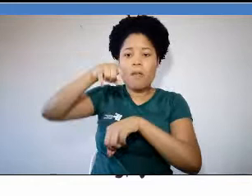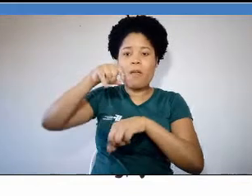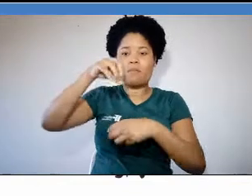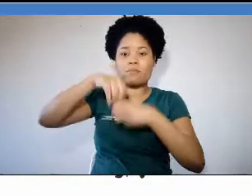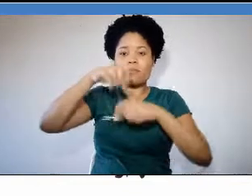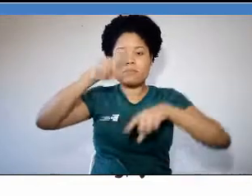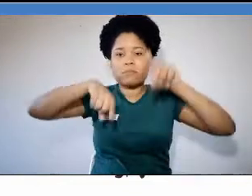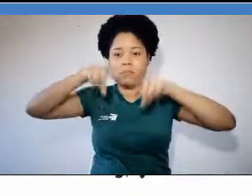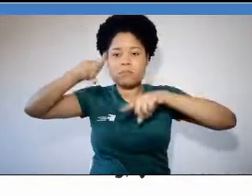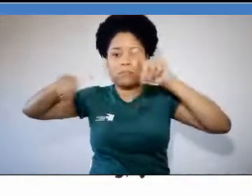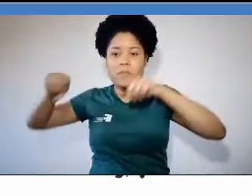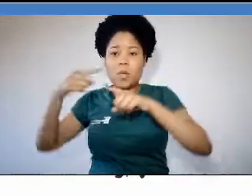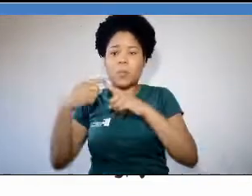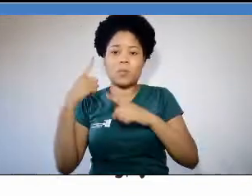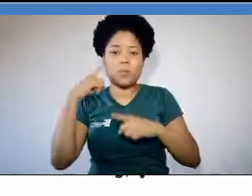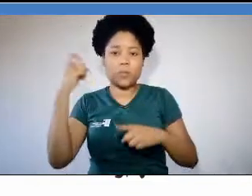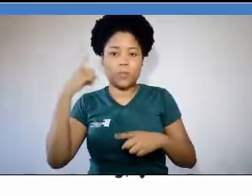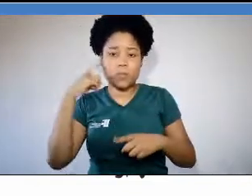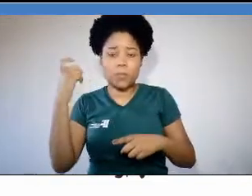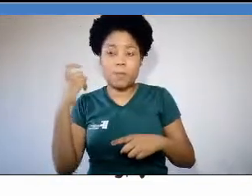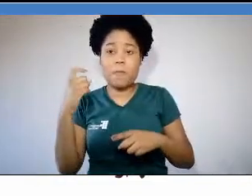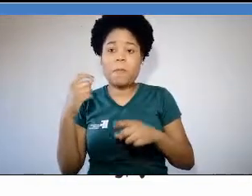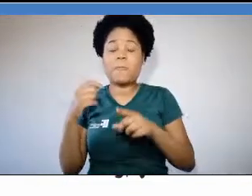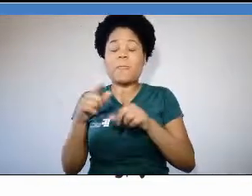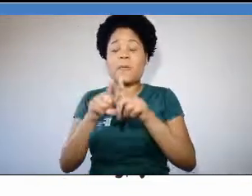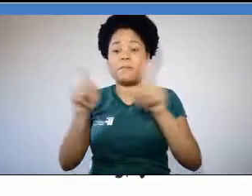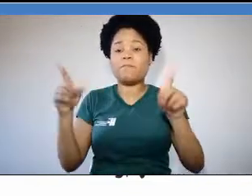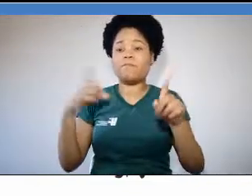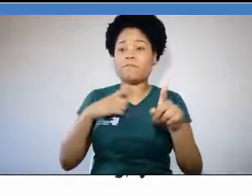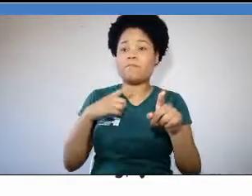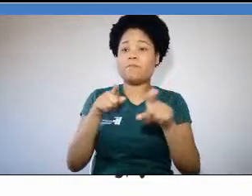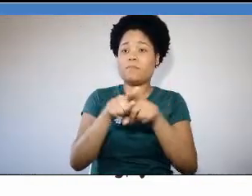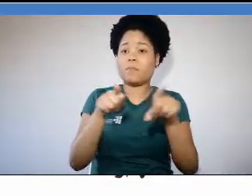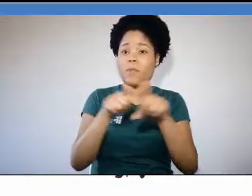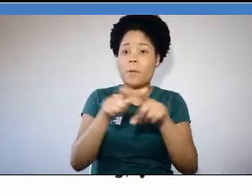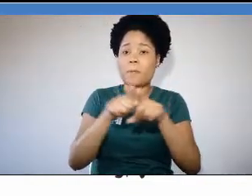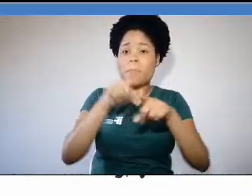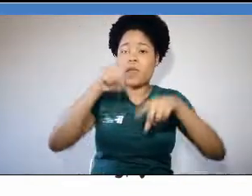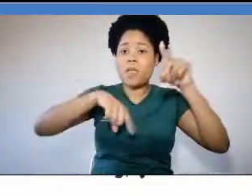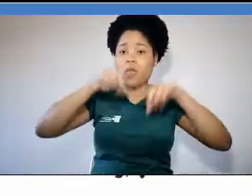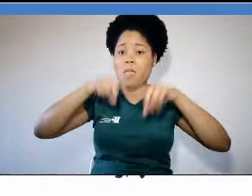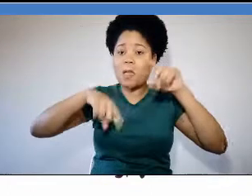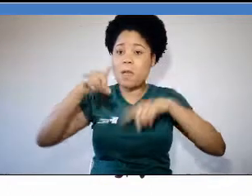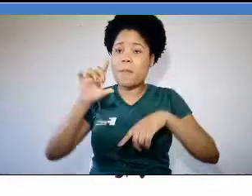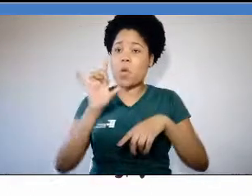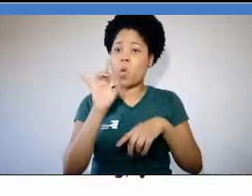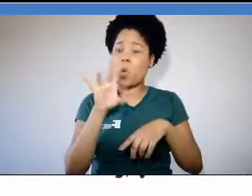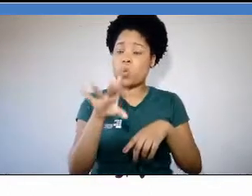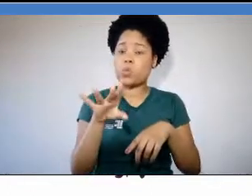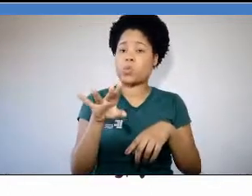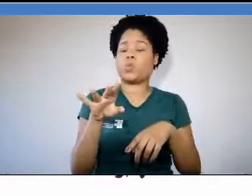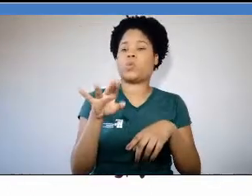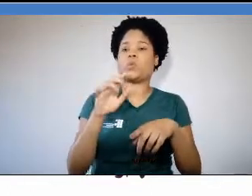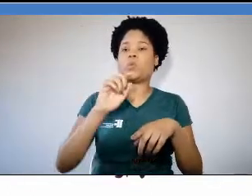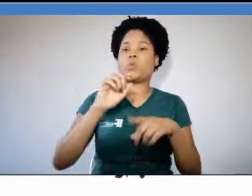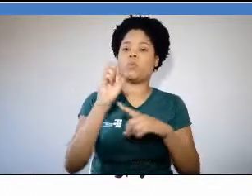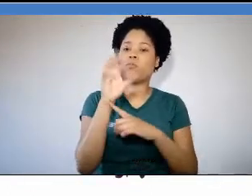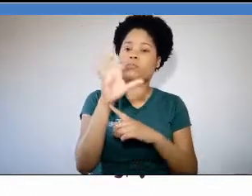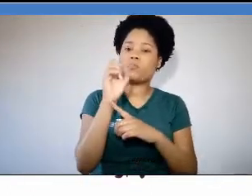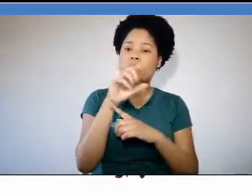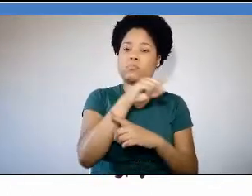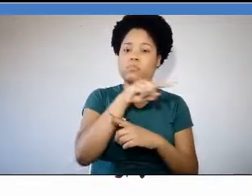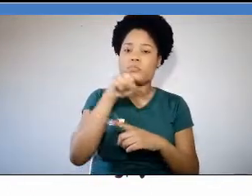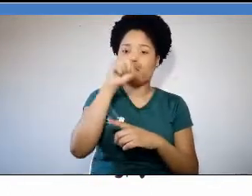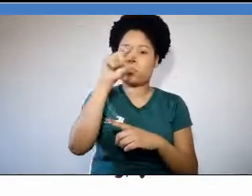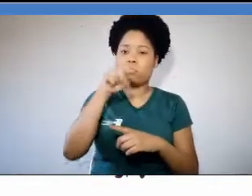tipo analógico, sinal de áudio. E nós temos também equipamentos que trabalham com sinal digital, como